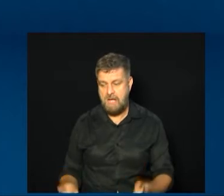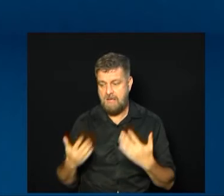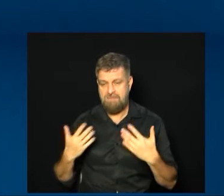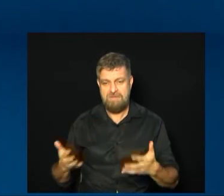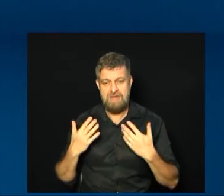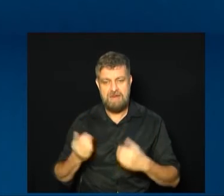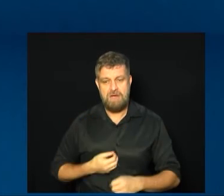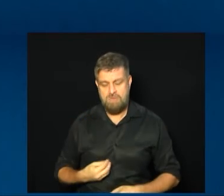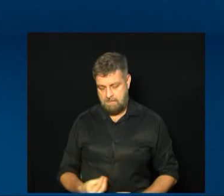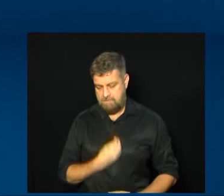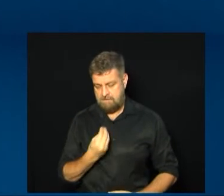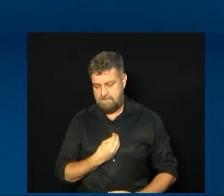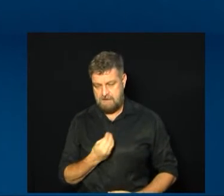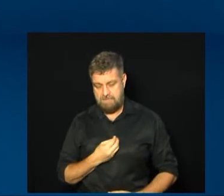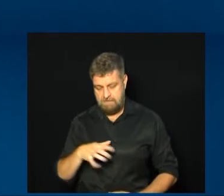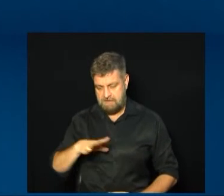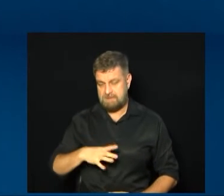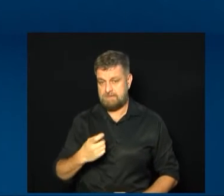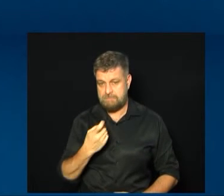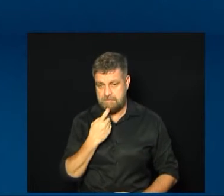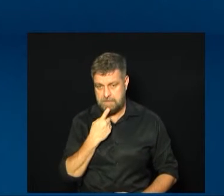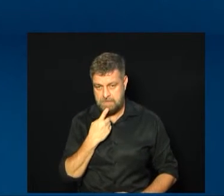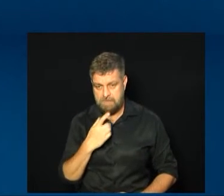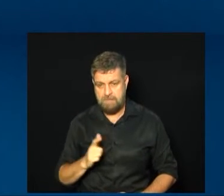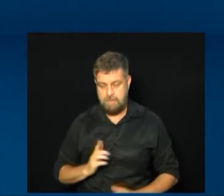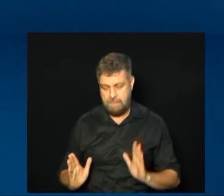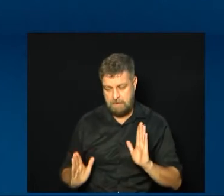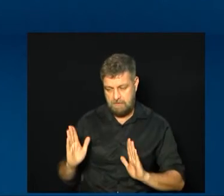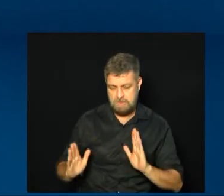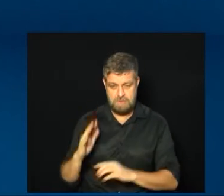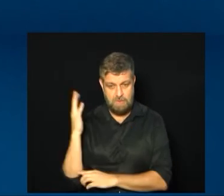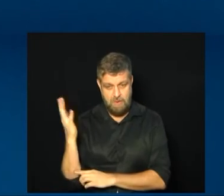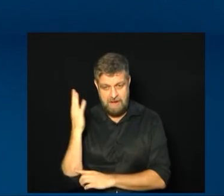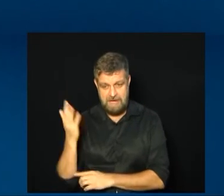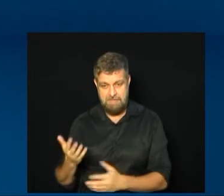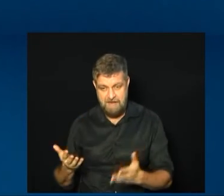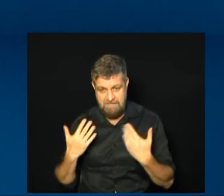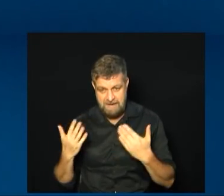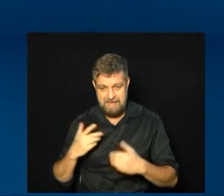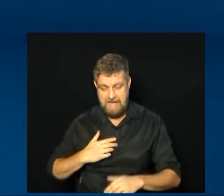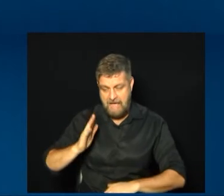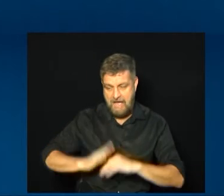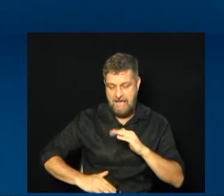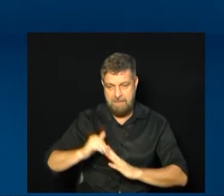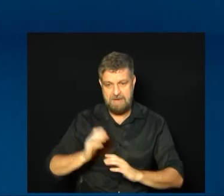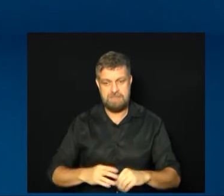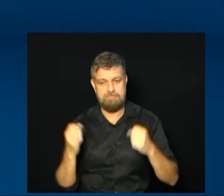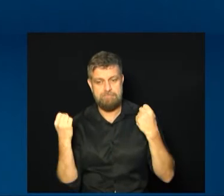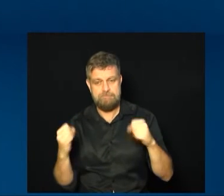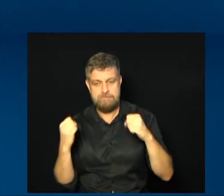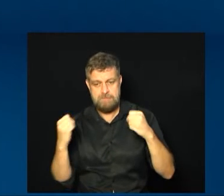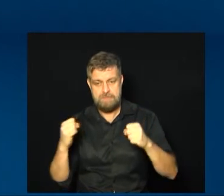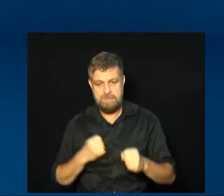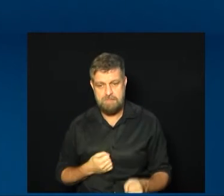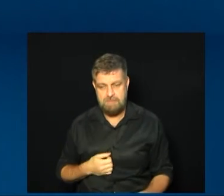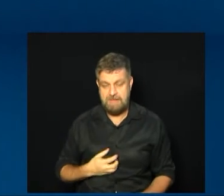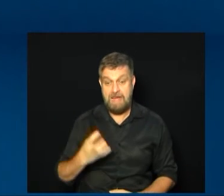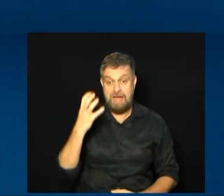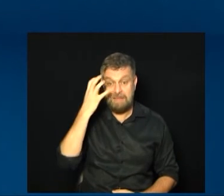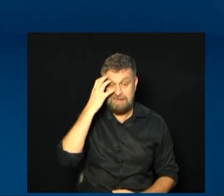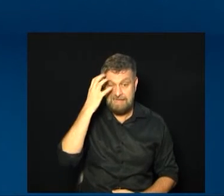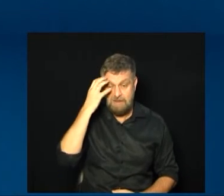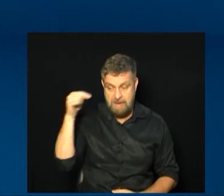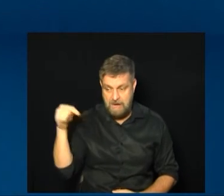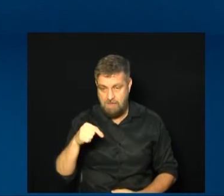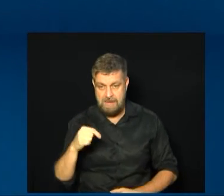no âmbito do município de Campinas. Pelo projeto, as atividades físicas deverão acontecer no entorno da Lagoa do